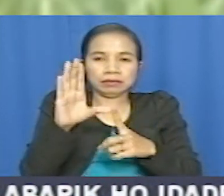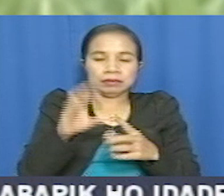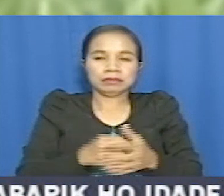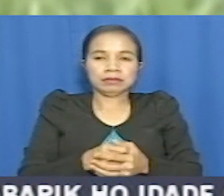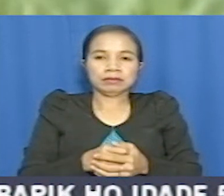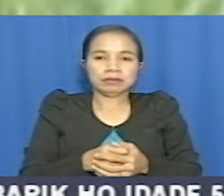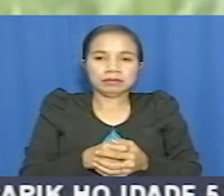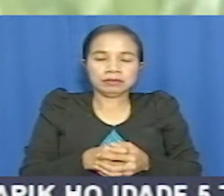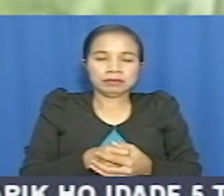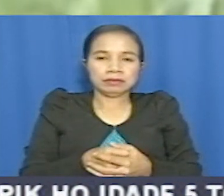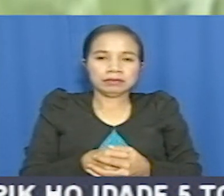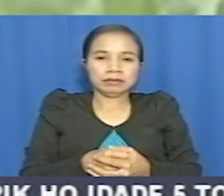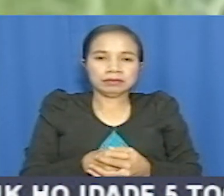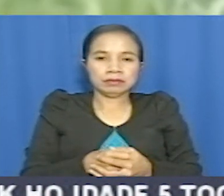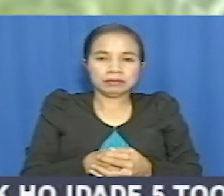secção Fade.